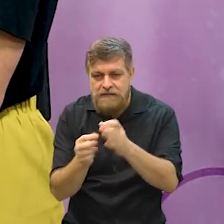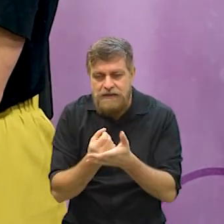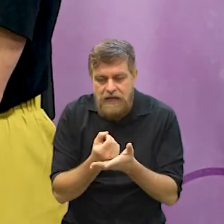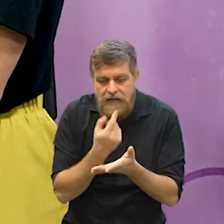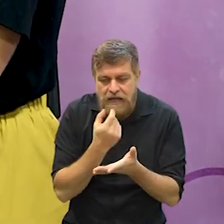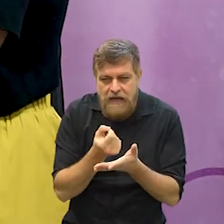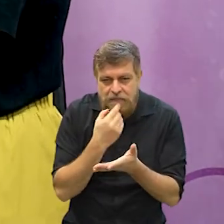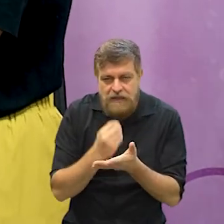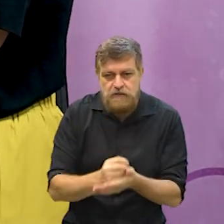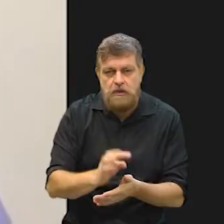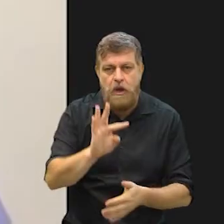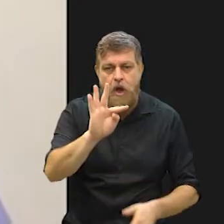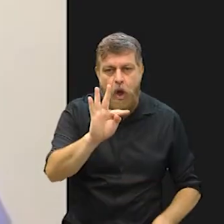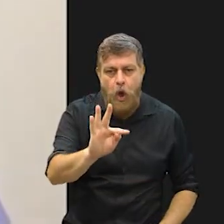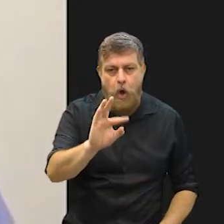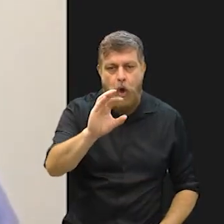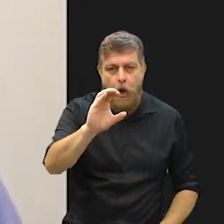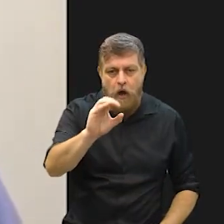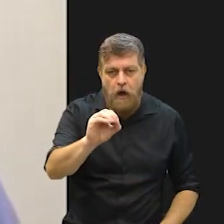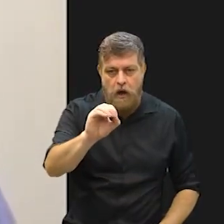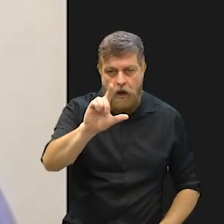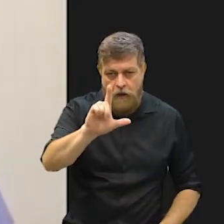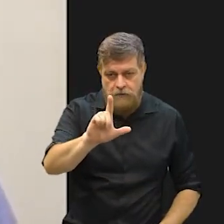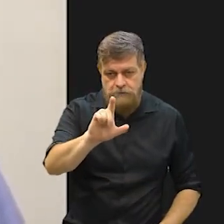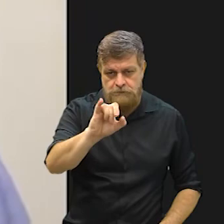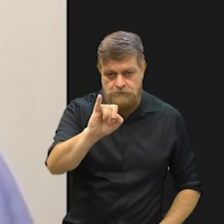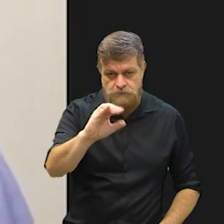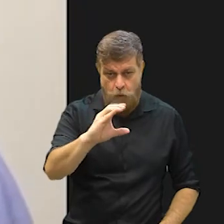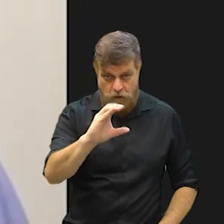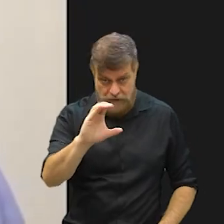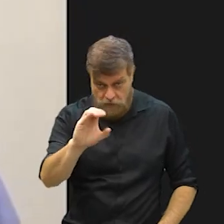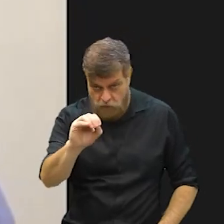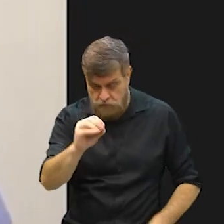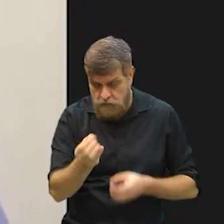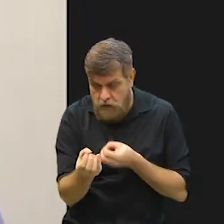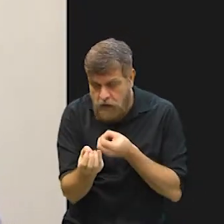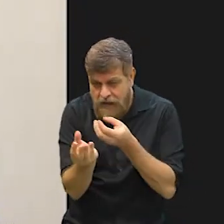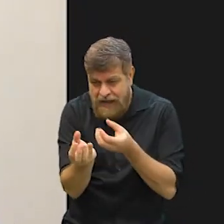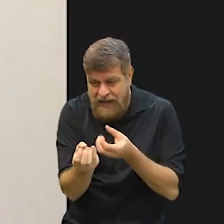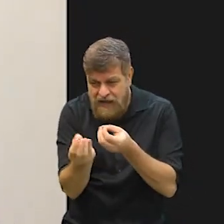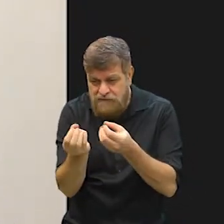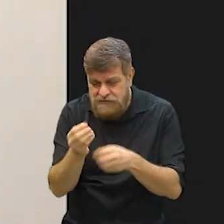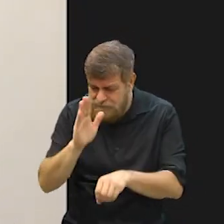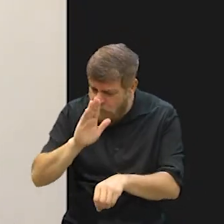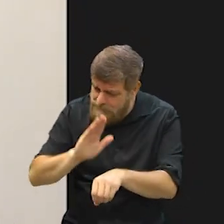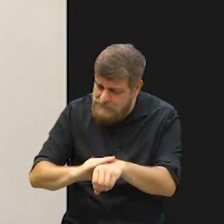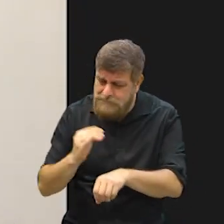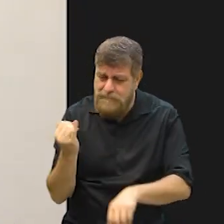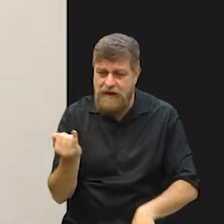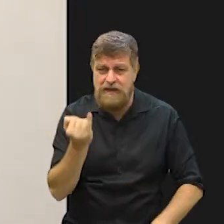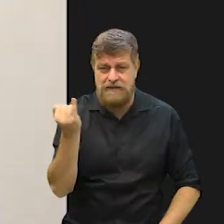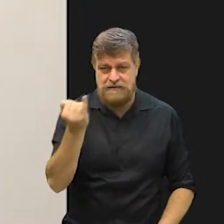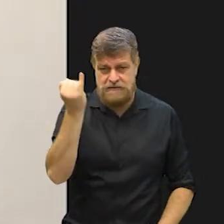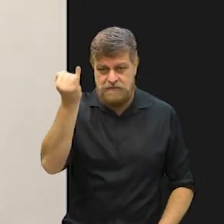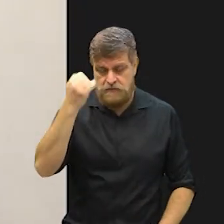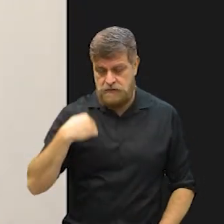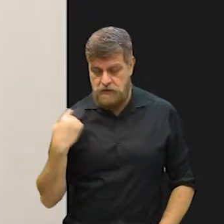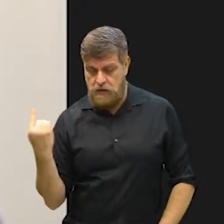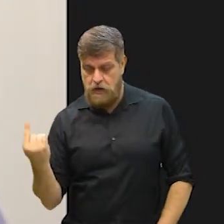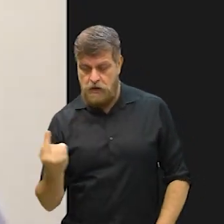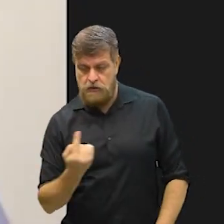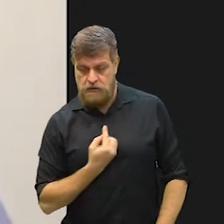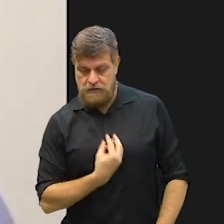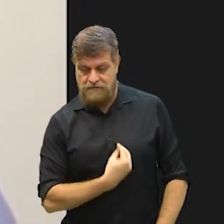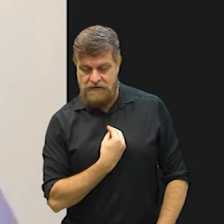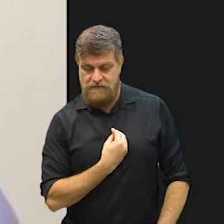e o ácido fólico. Sempre, sempre. Tá? Isso é a informação mais importante do mundo. Nós estamos